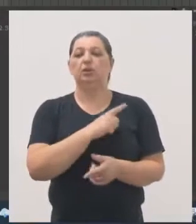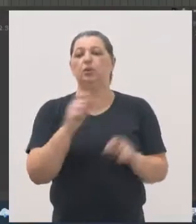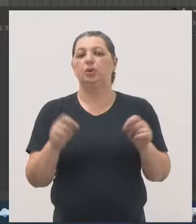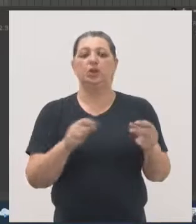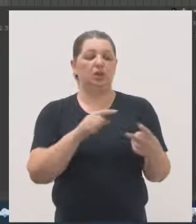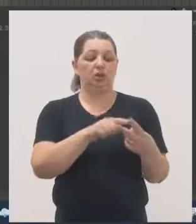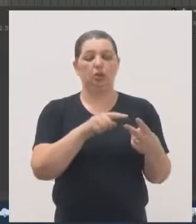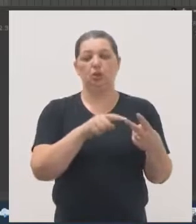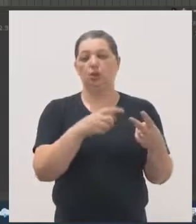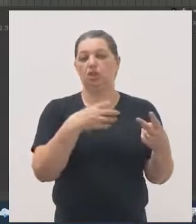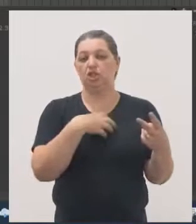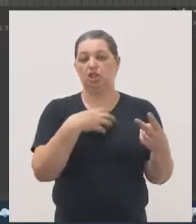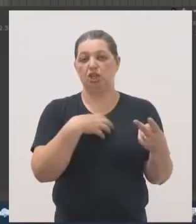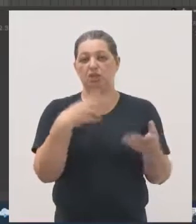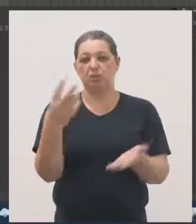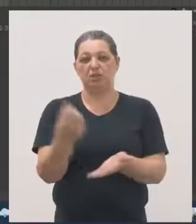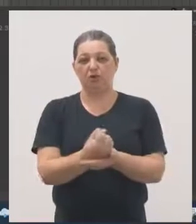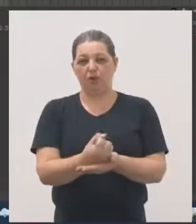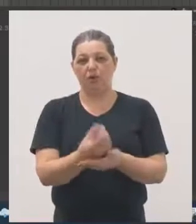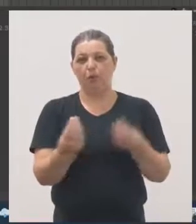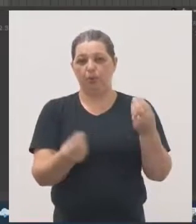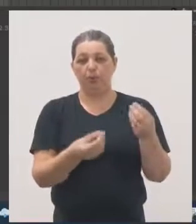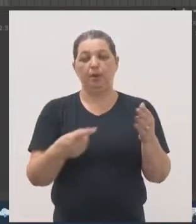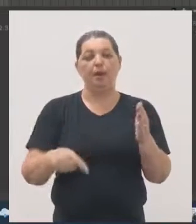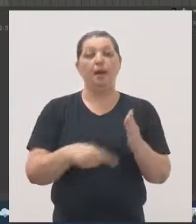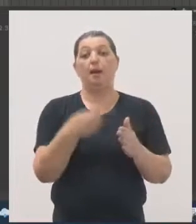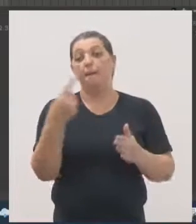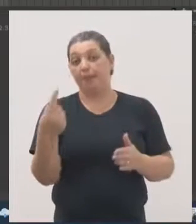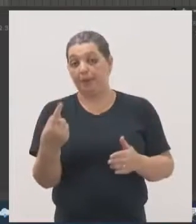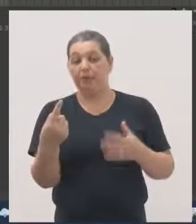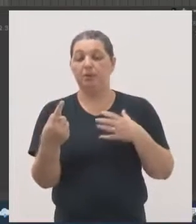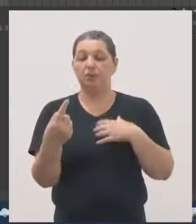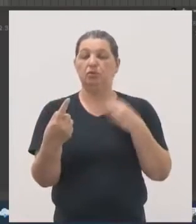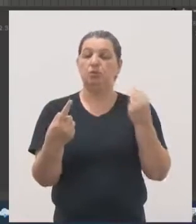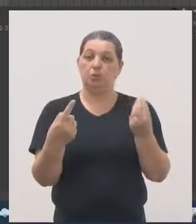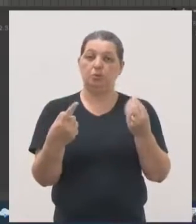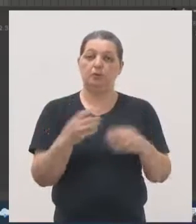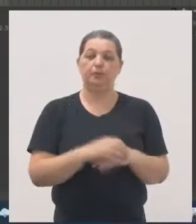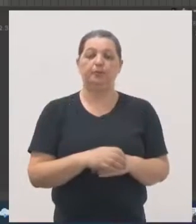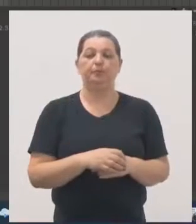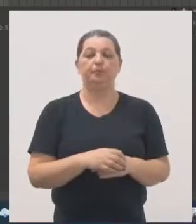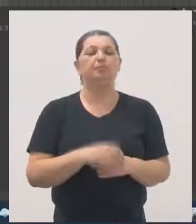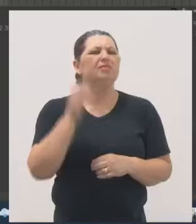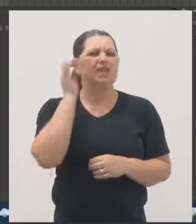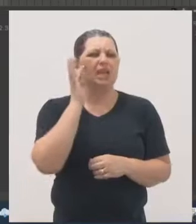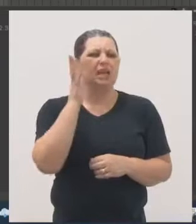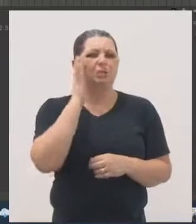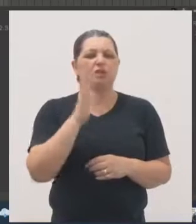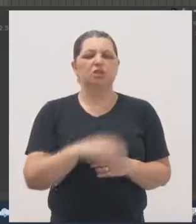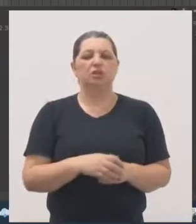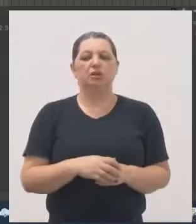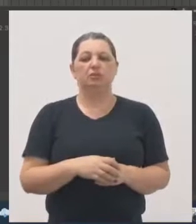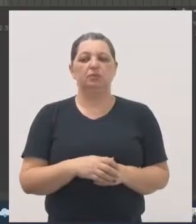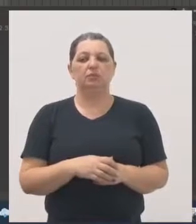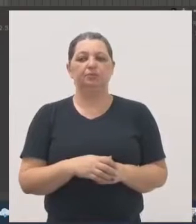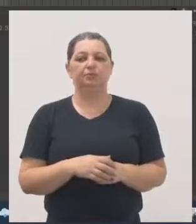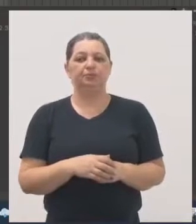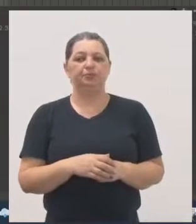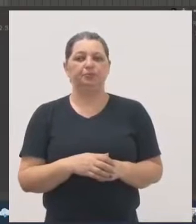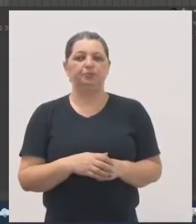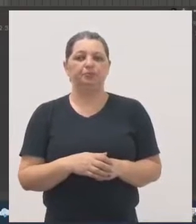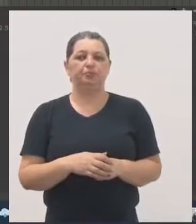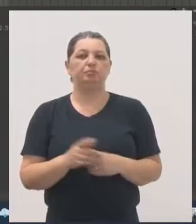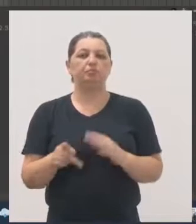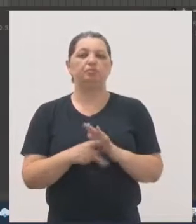duas maneiras de você salvar. A primeira forma que você pode salvar. Vamos imaginar aí que você estava